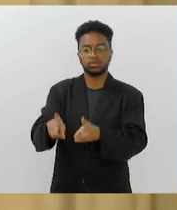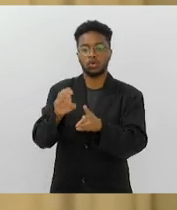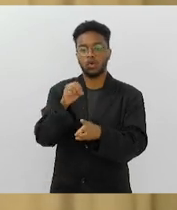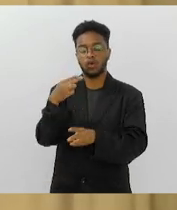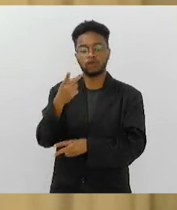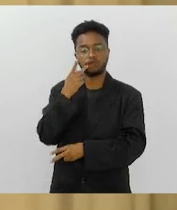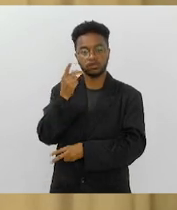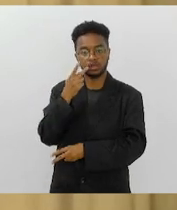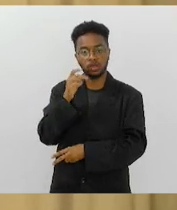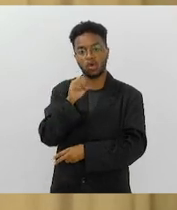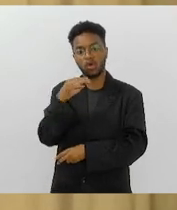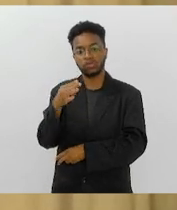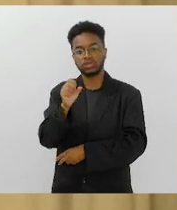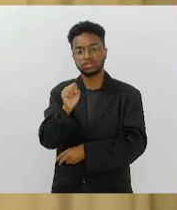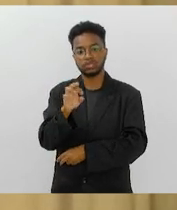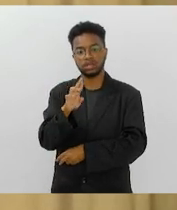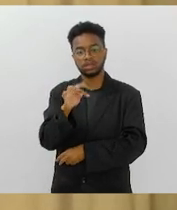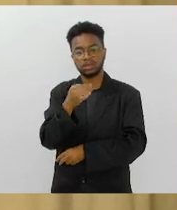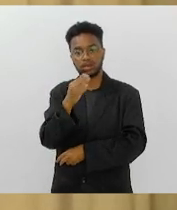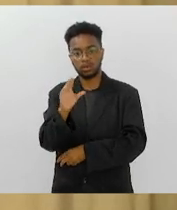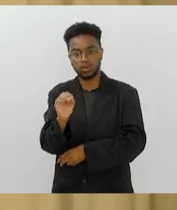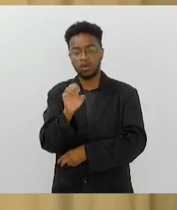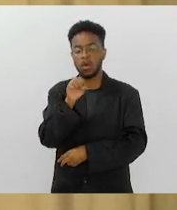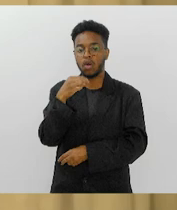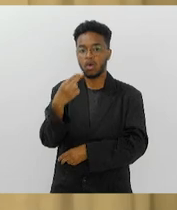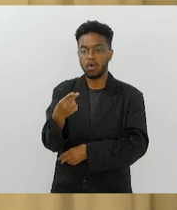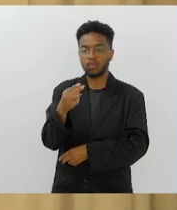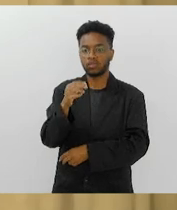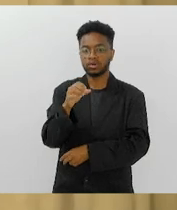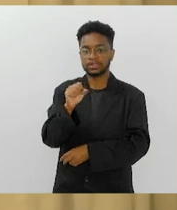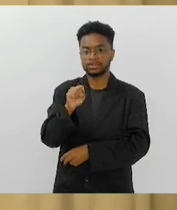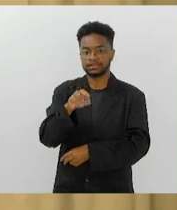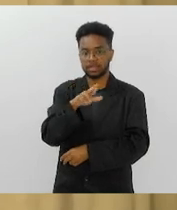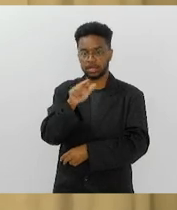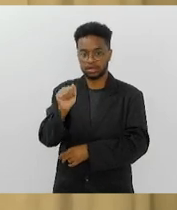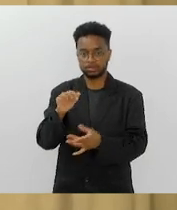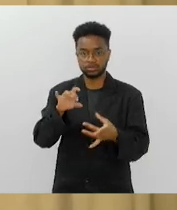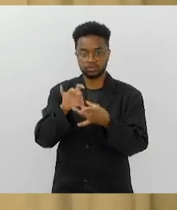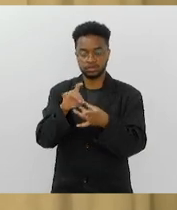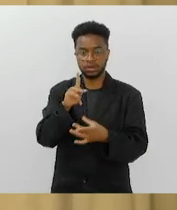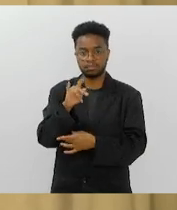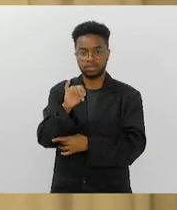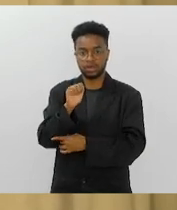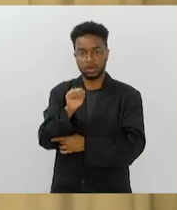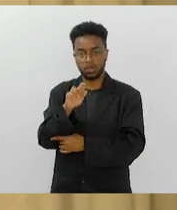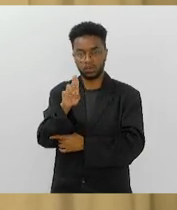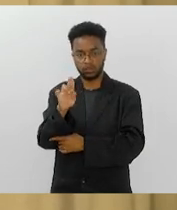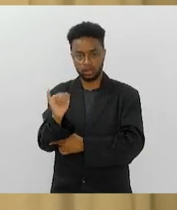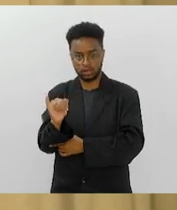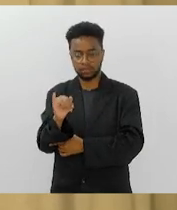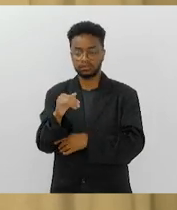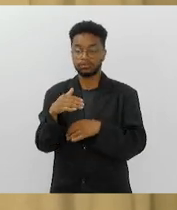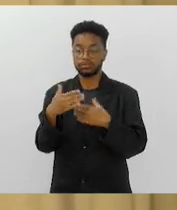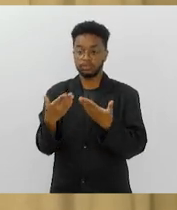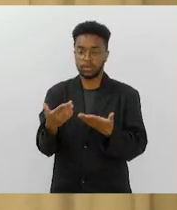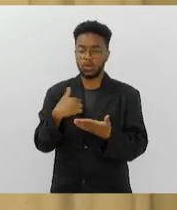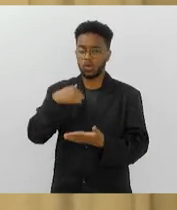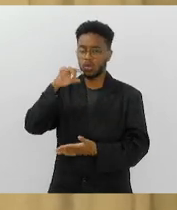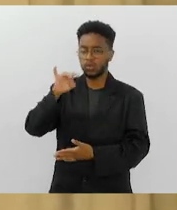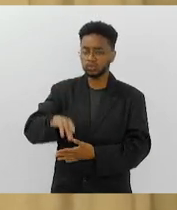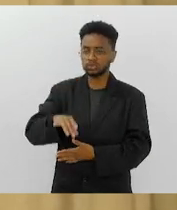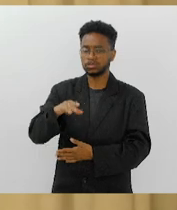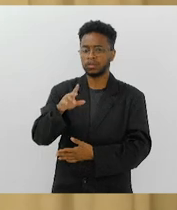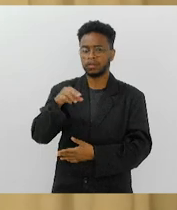no Sertão Central ou na serra lá que faz fronteira com o Piauí. Meus amigos, eu, no meu último minuto, só queria, de